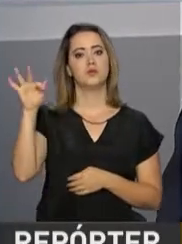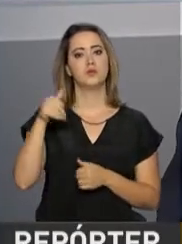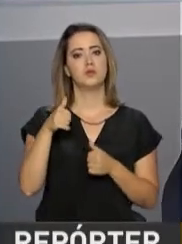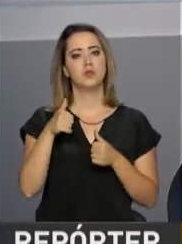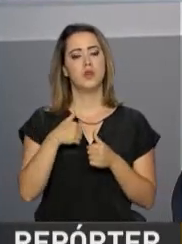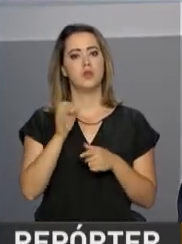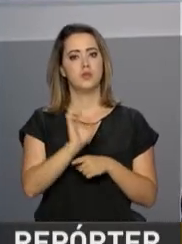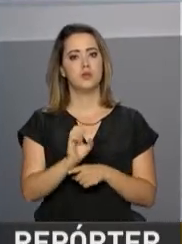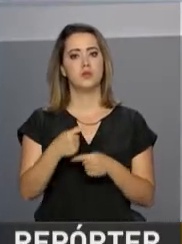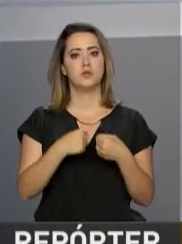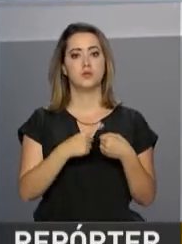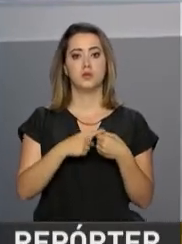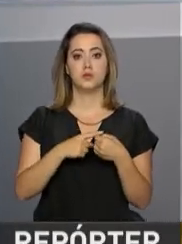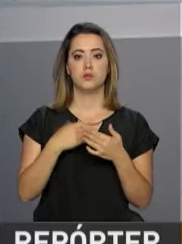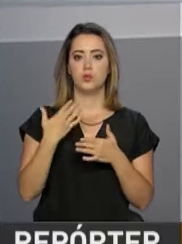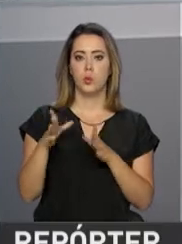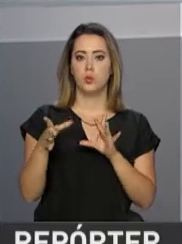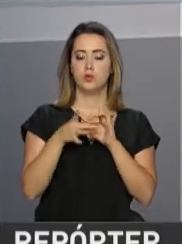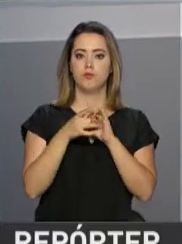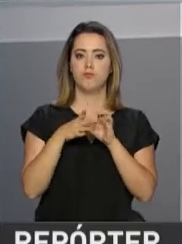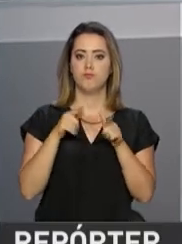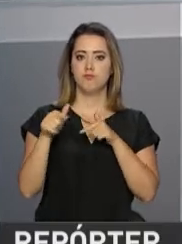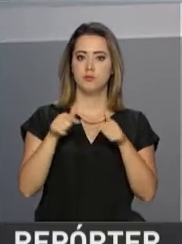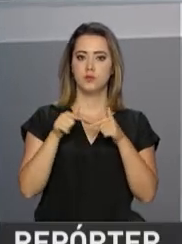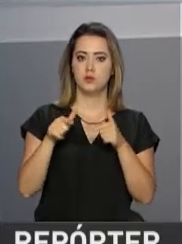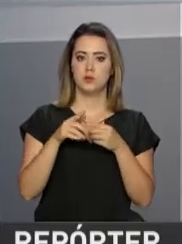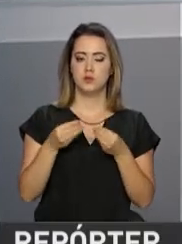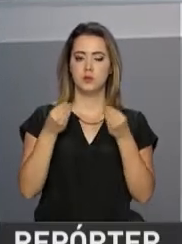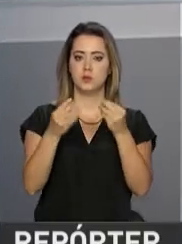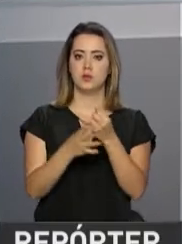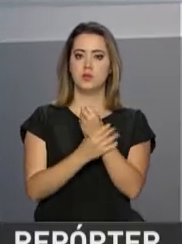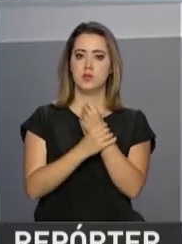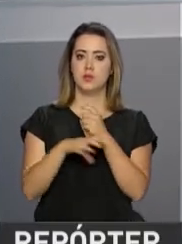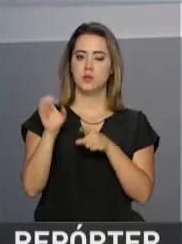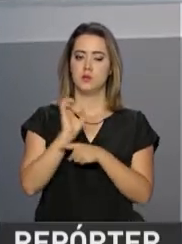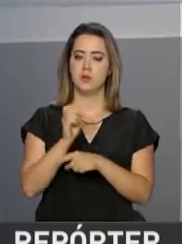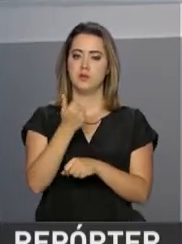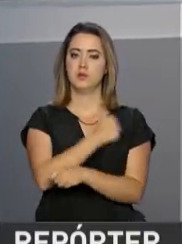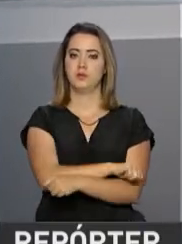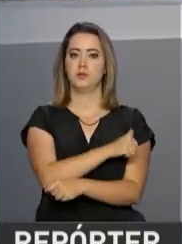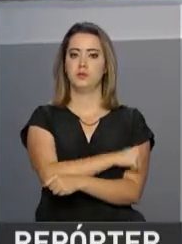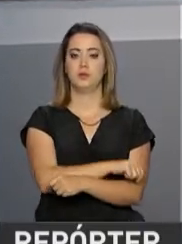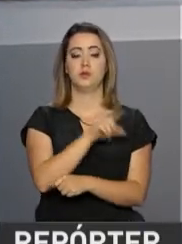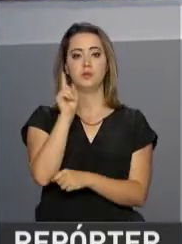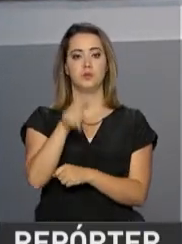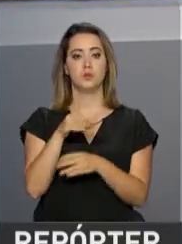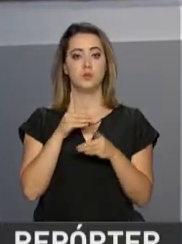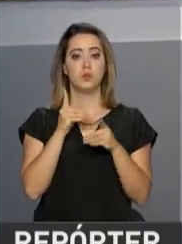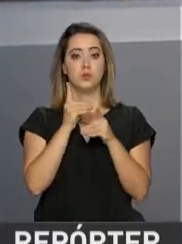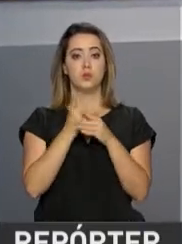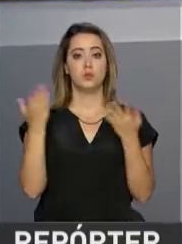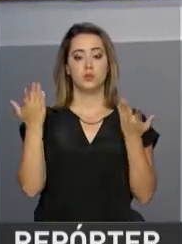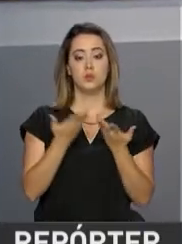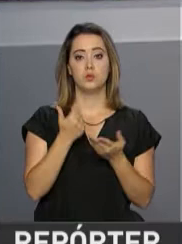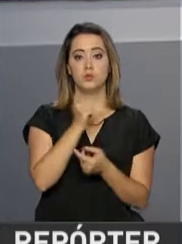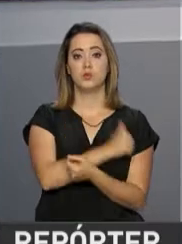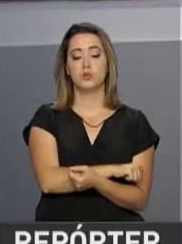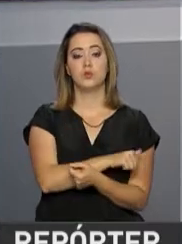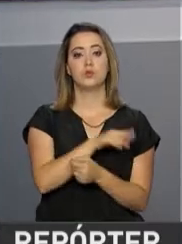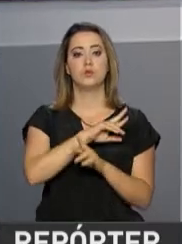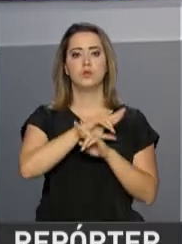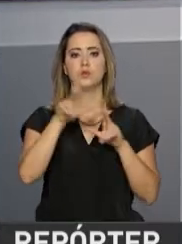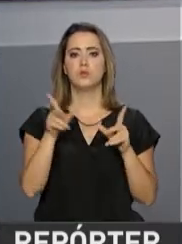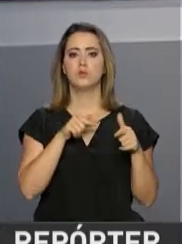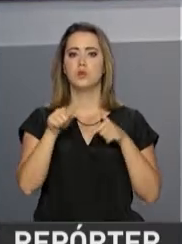estadual e municipal seguem unidos em ações para garantir a segurança no estado do rio de janeiro encontrou hoje no rio às